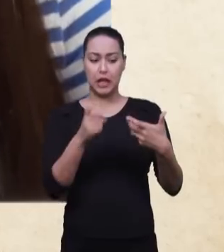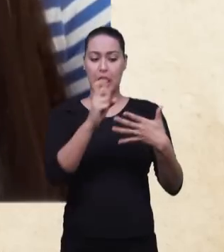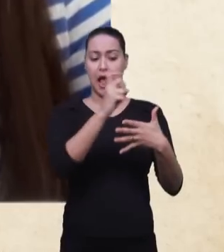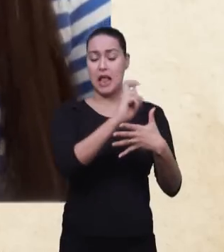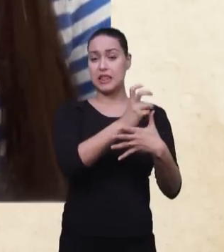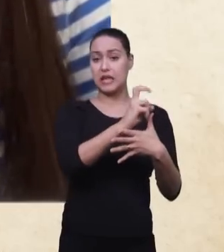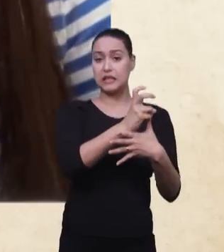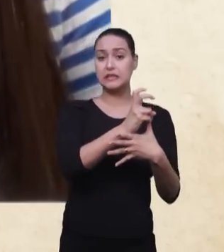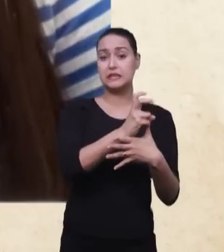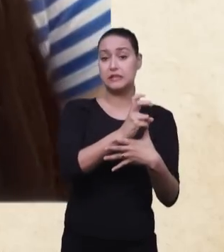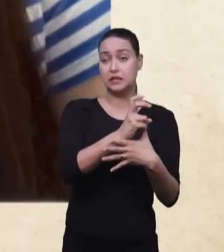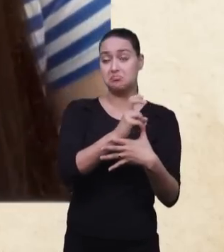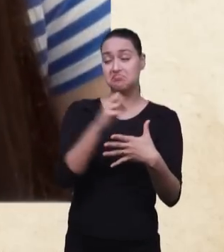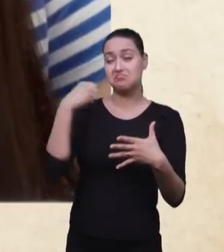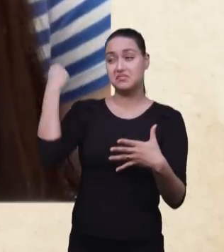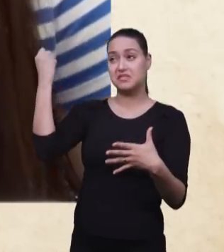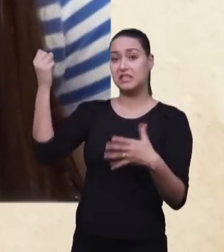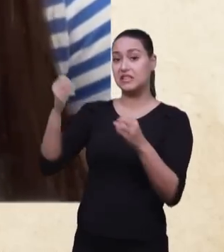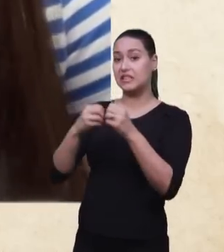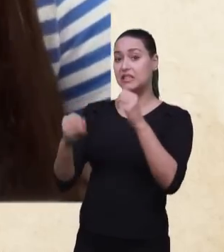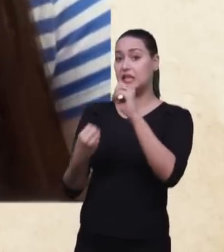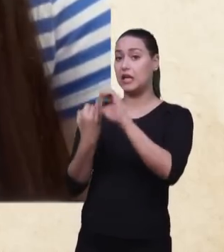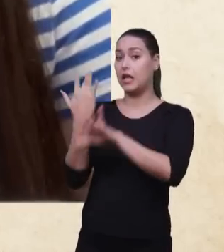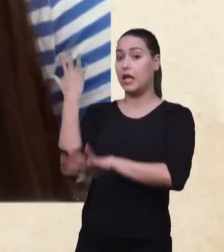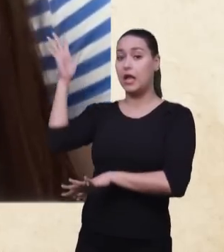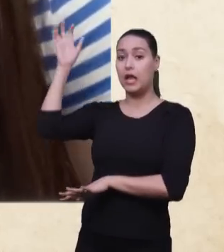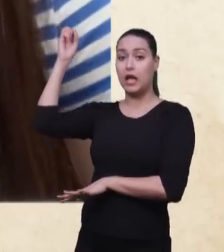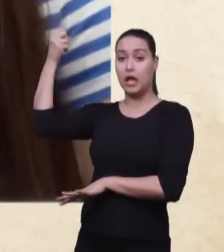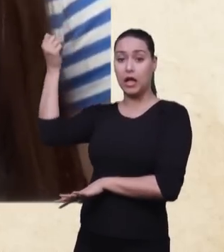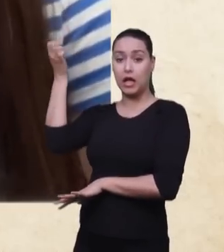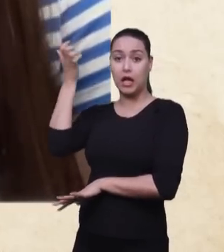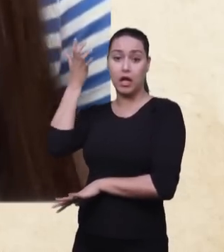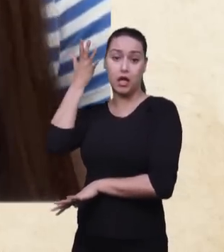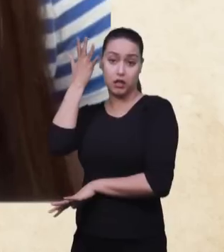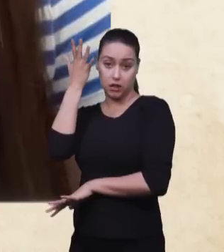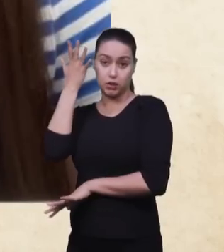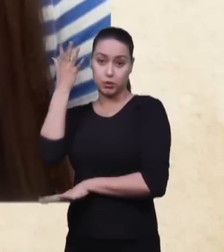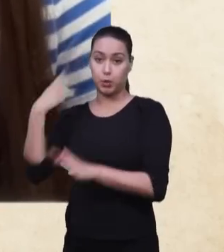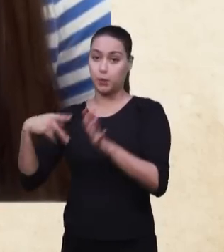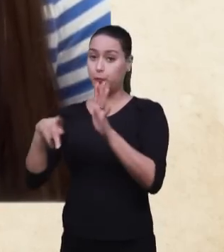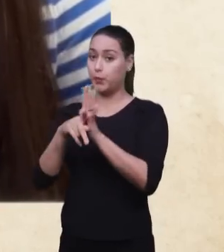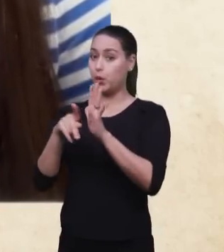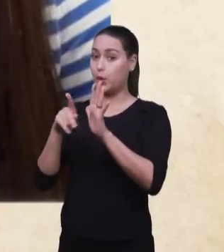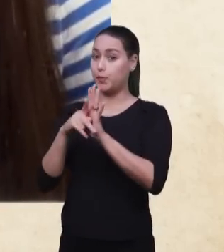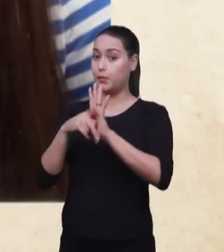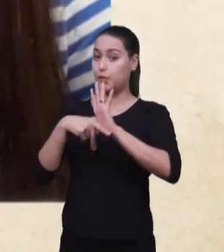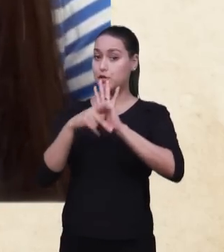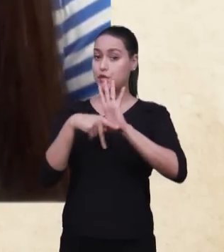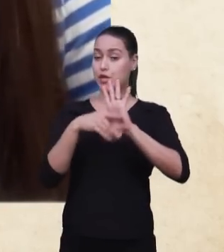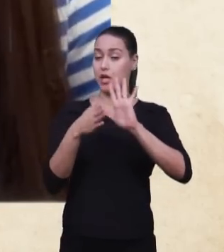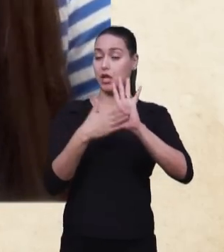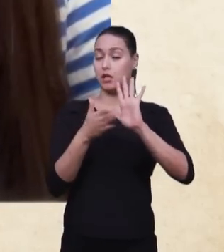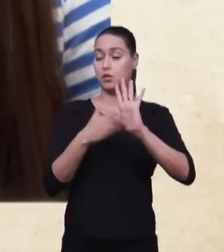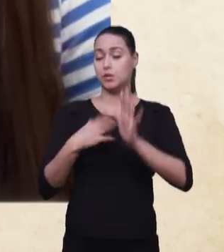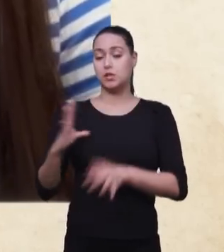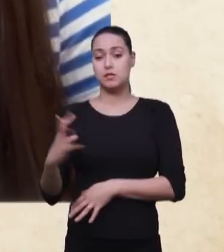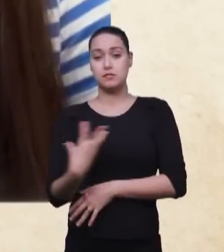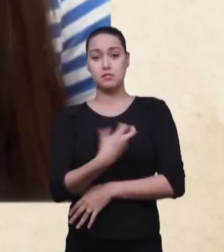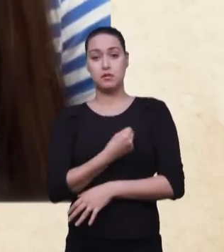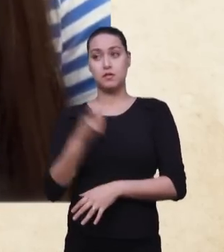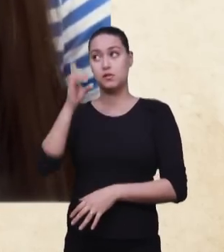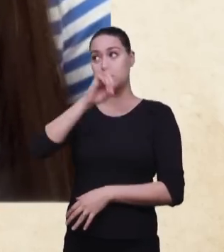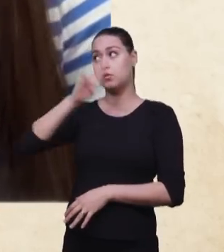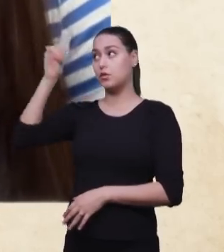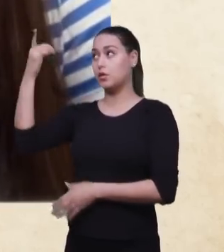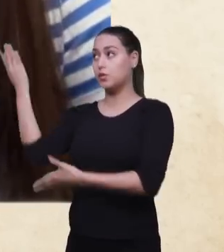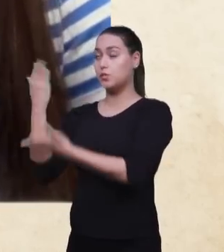obra redentora, aquilo que vem da eternidade. Ou seja, ela faz parte do projeto de salvação de